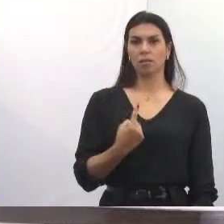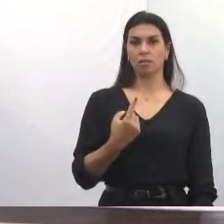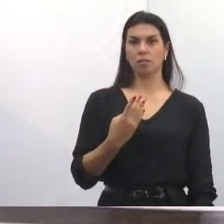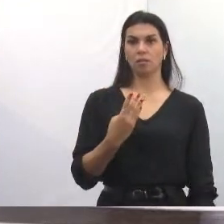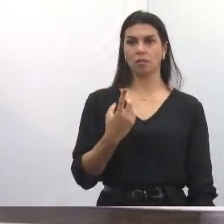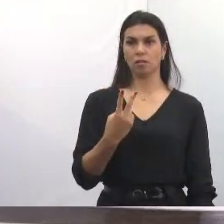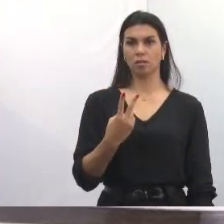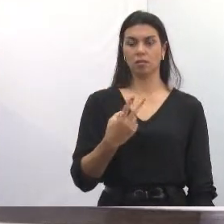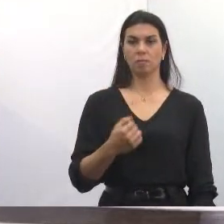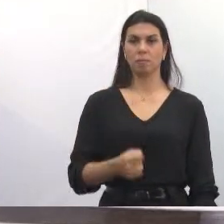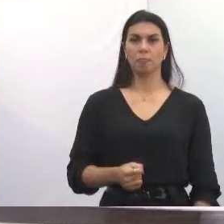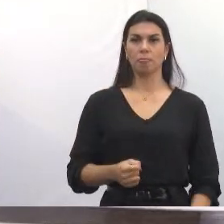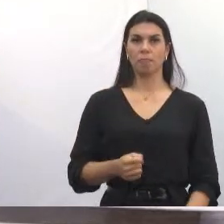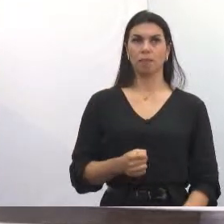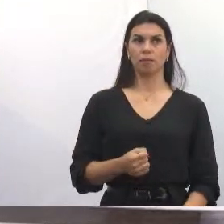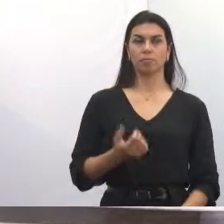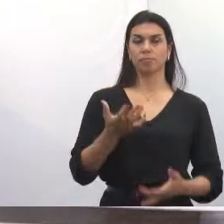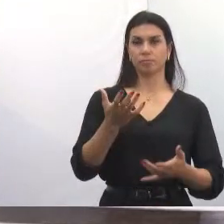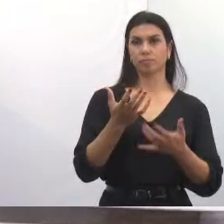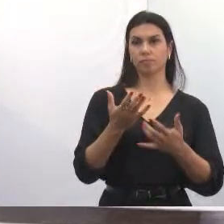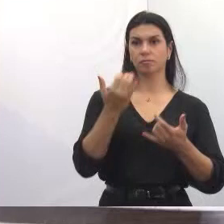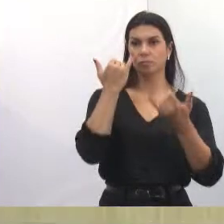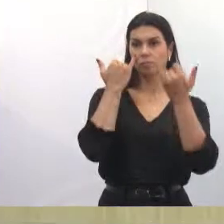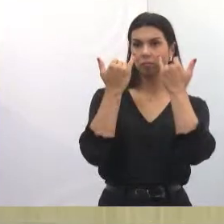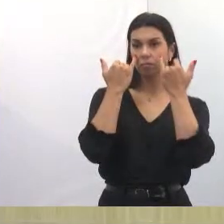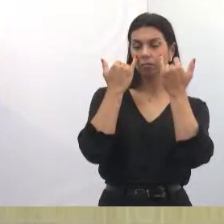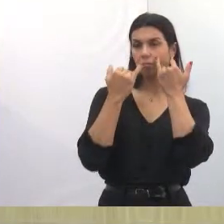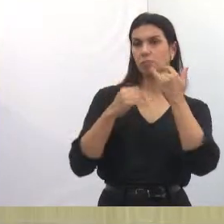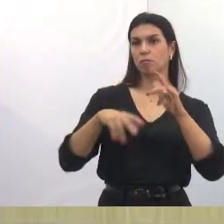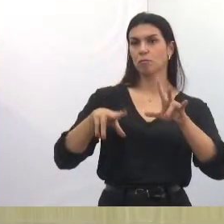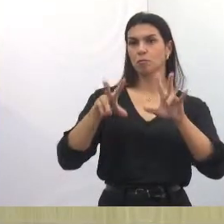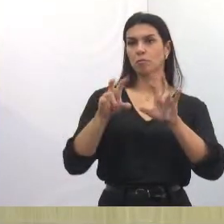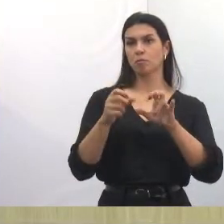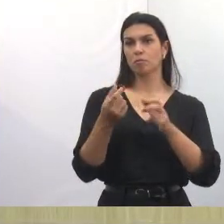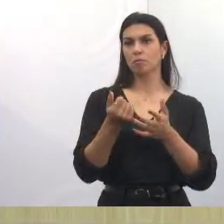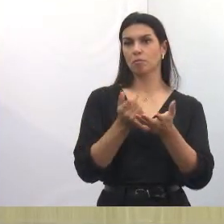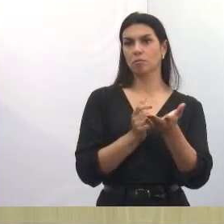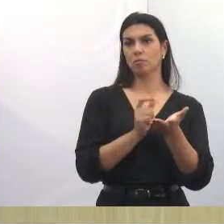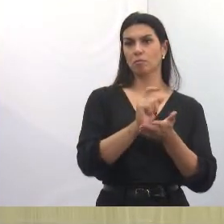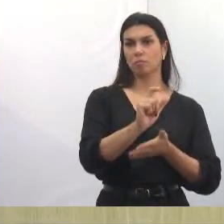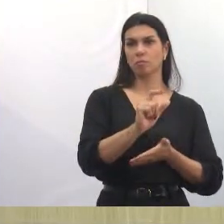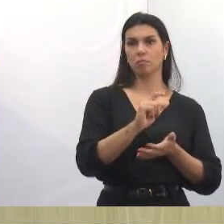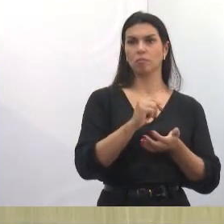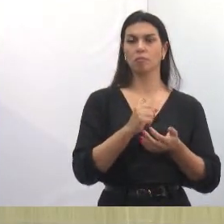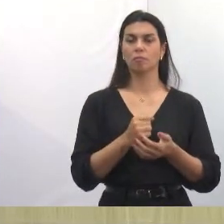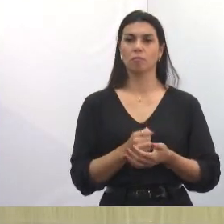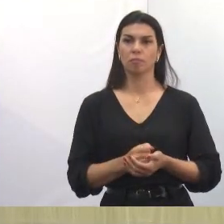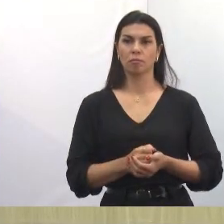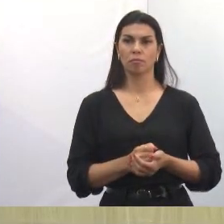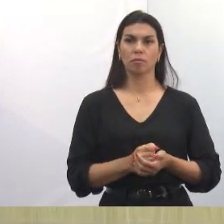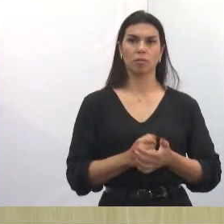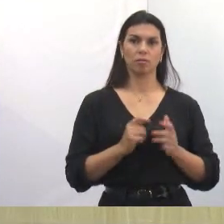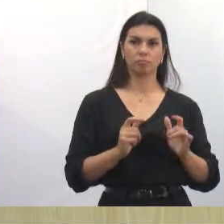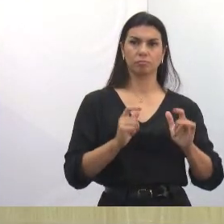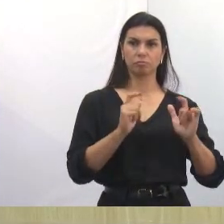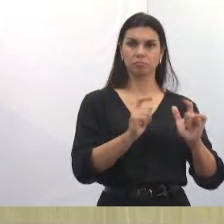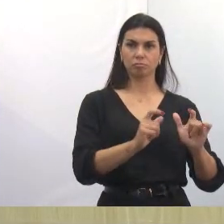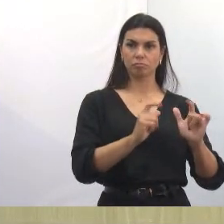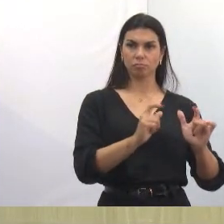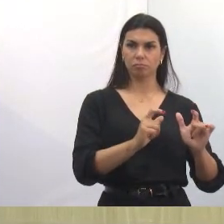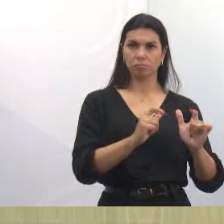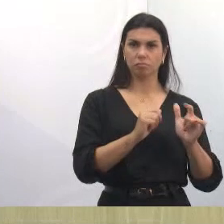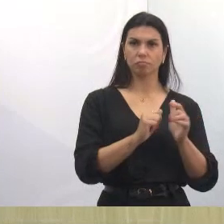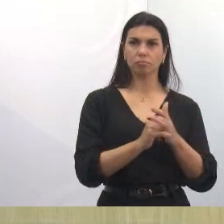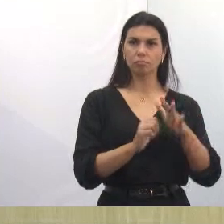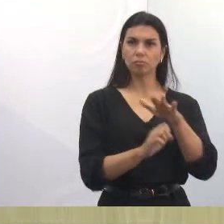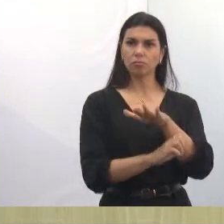142. Requer informações sobre as emendas impositivas destinadas à cooperativa